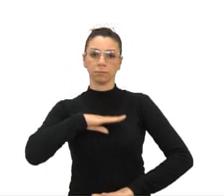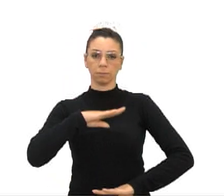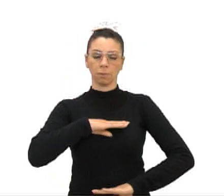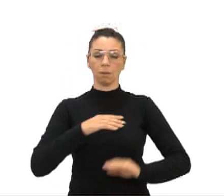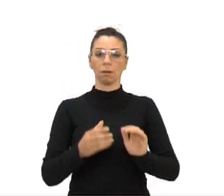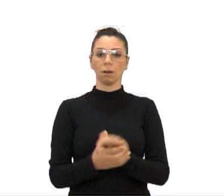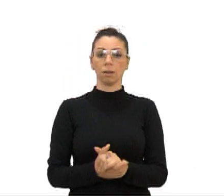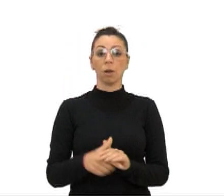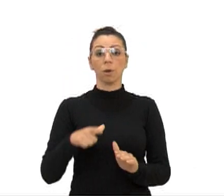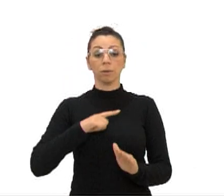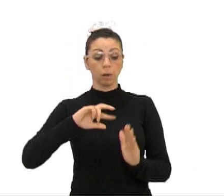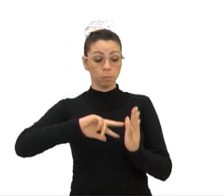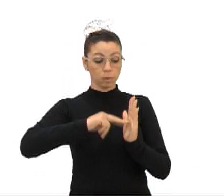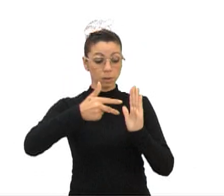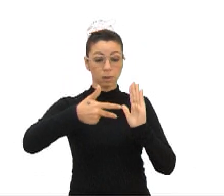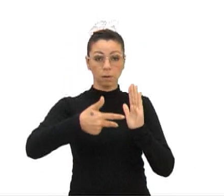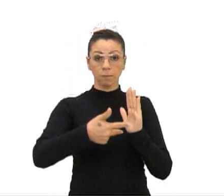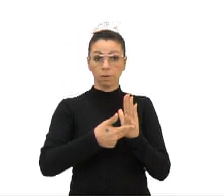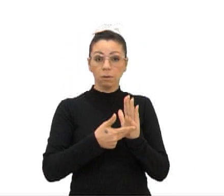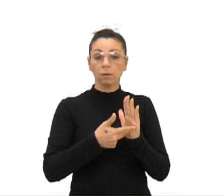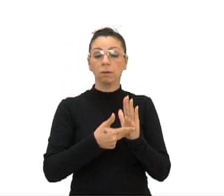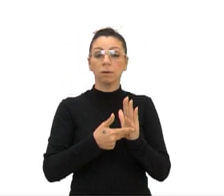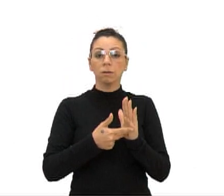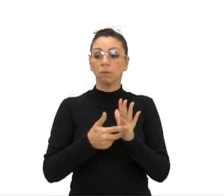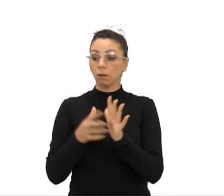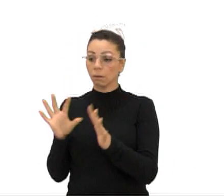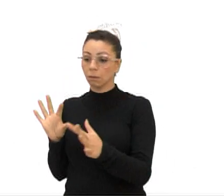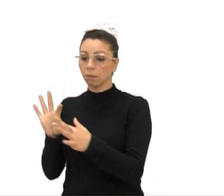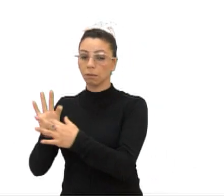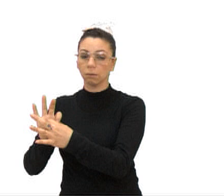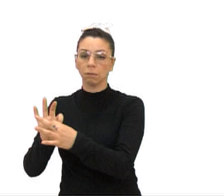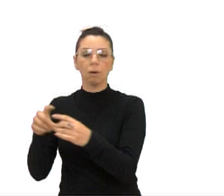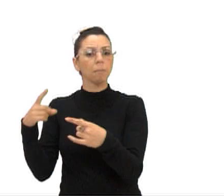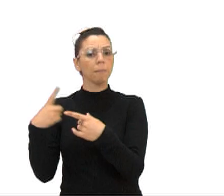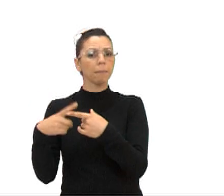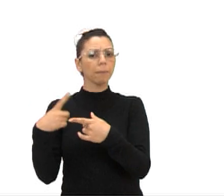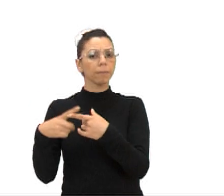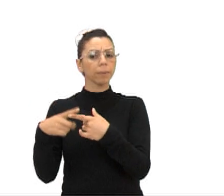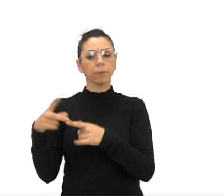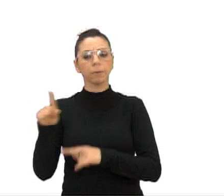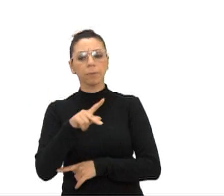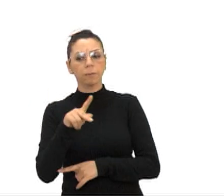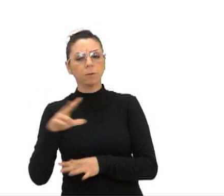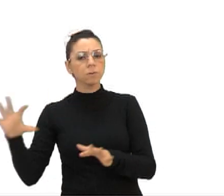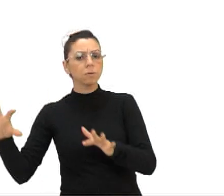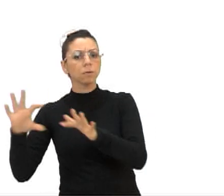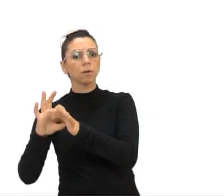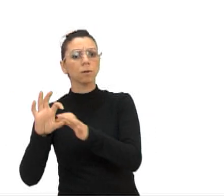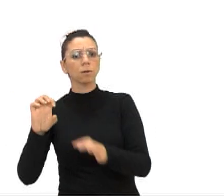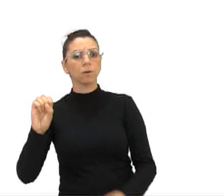sentido de estado, exprime um sentido de estado. Mas por quê, professor? Porque não é que o pai está